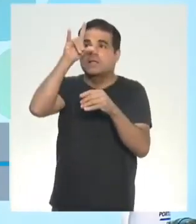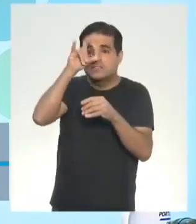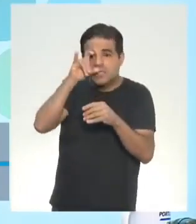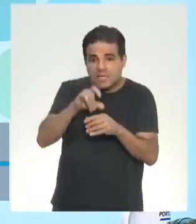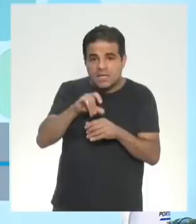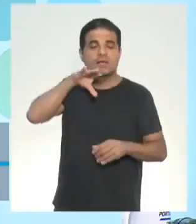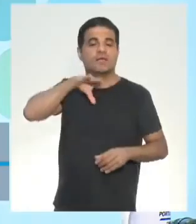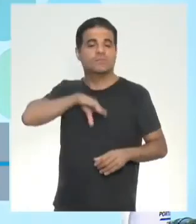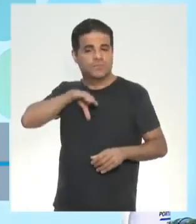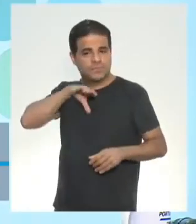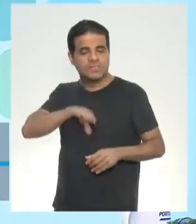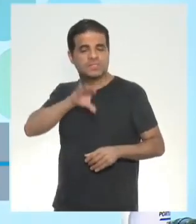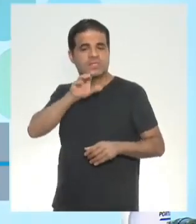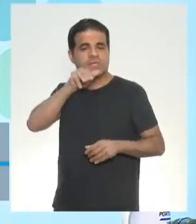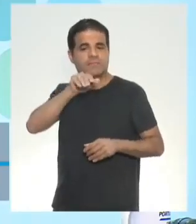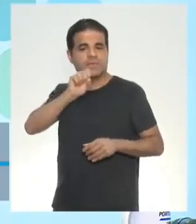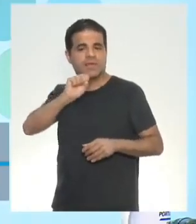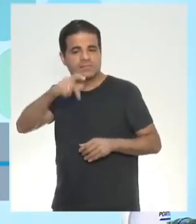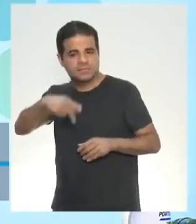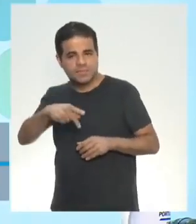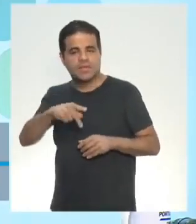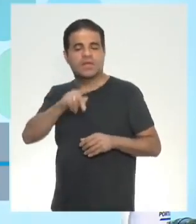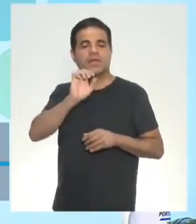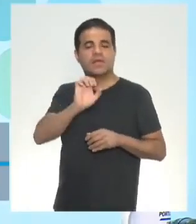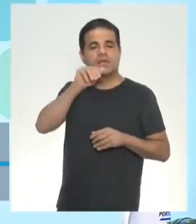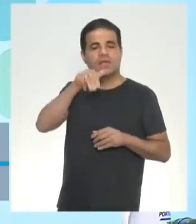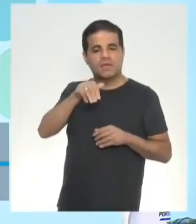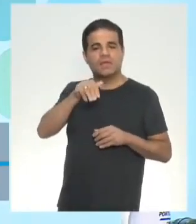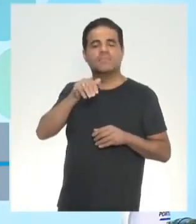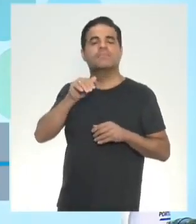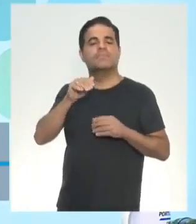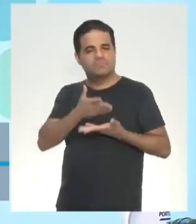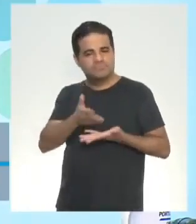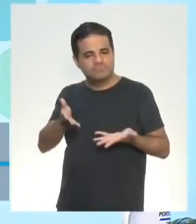Língua Portuguesa CMSP_EM. Língua Portuguesa